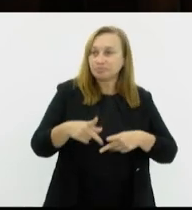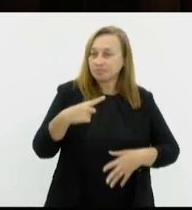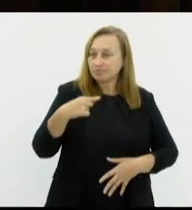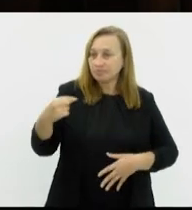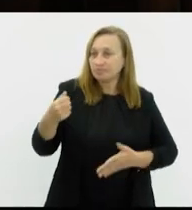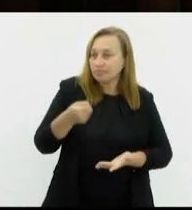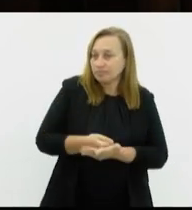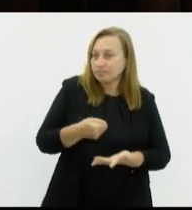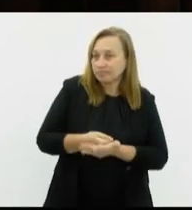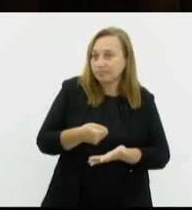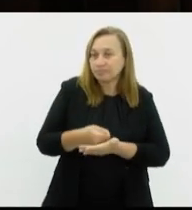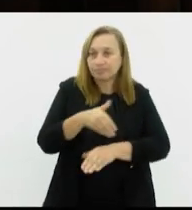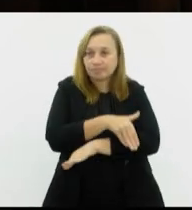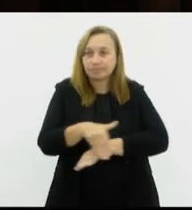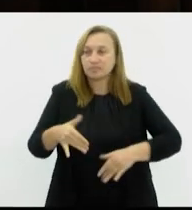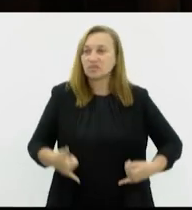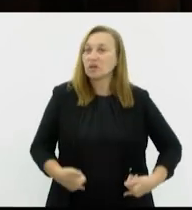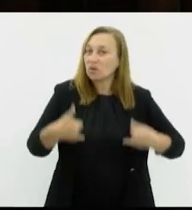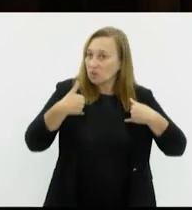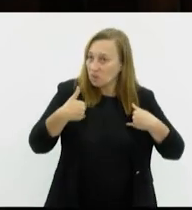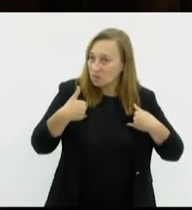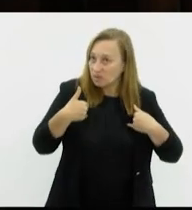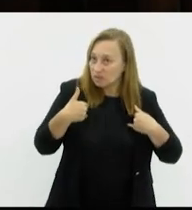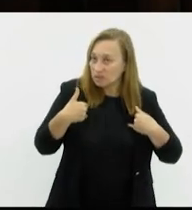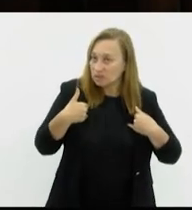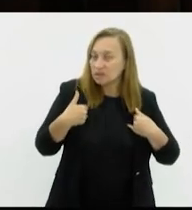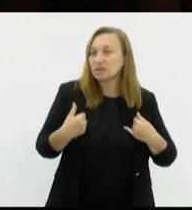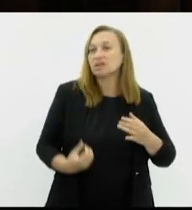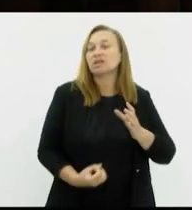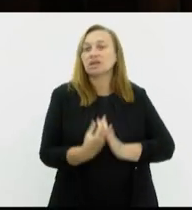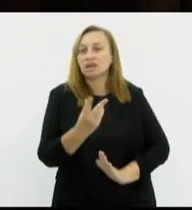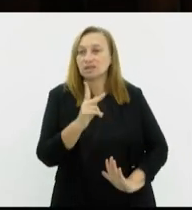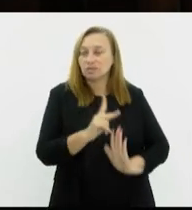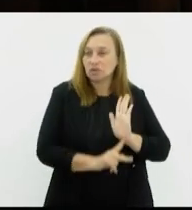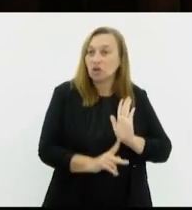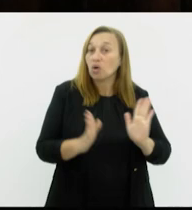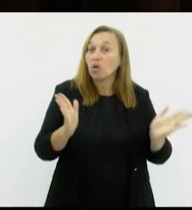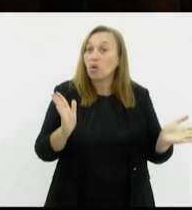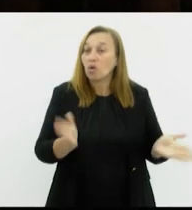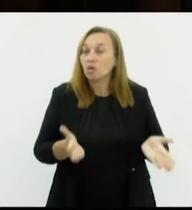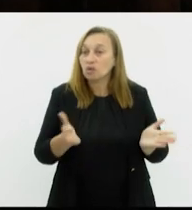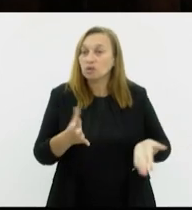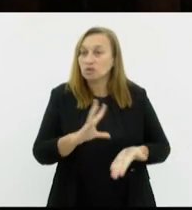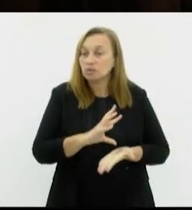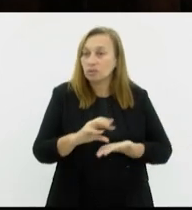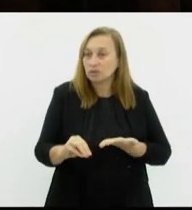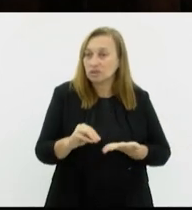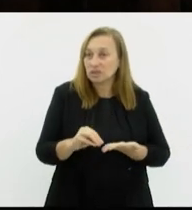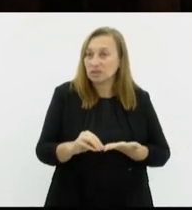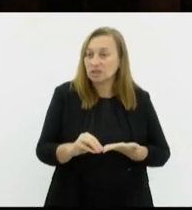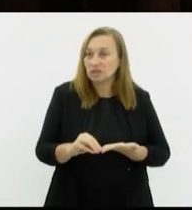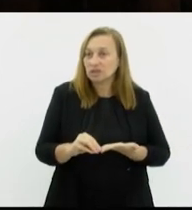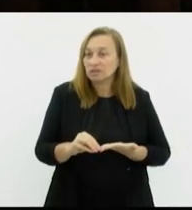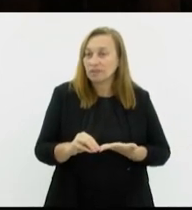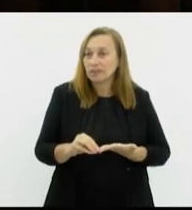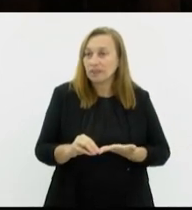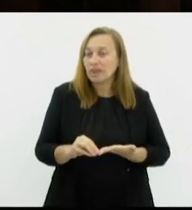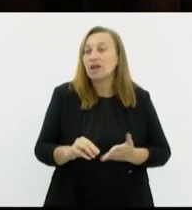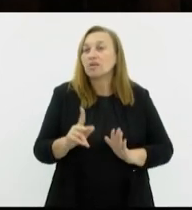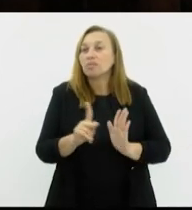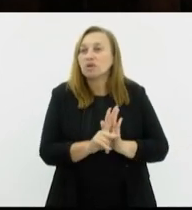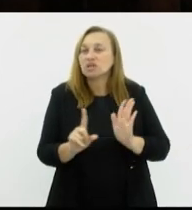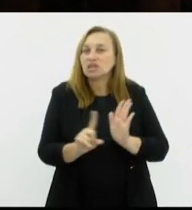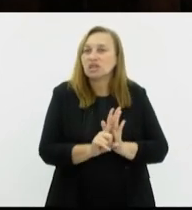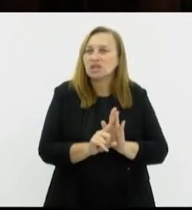na rua. E eu tenho muito orgulho de ter feito esse projeto que hoje foi pautado, que é o projeto de